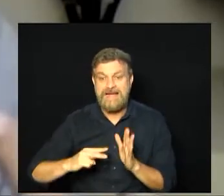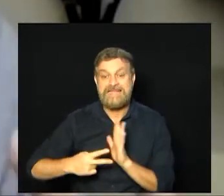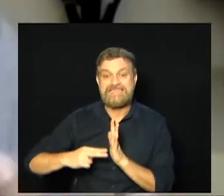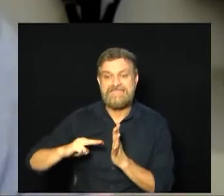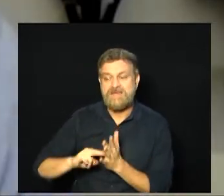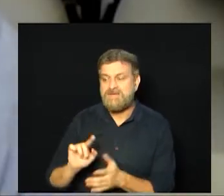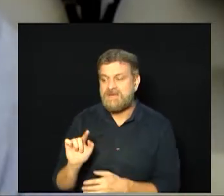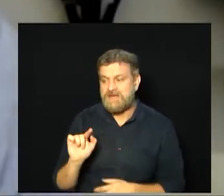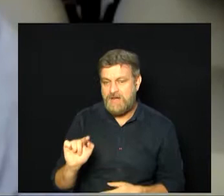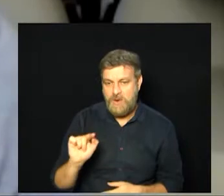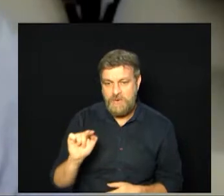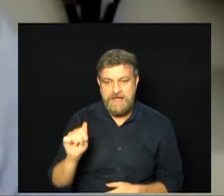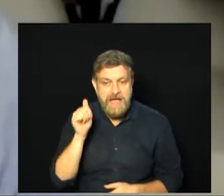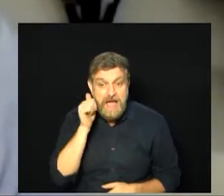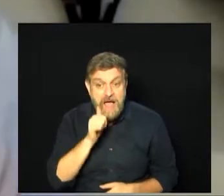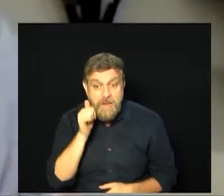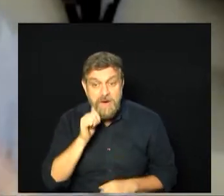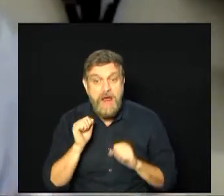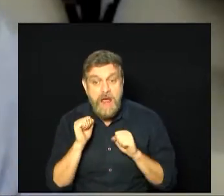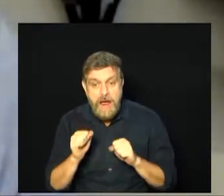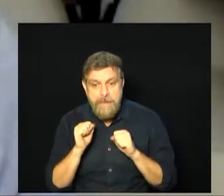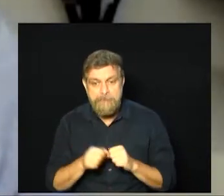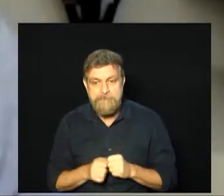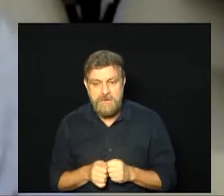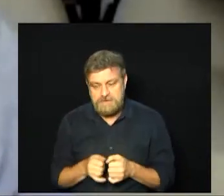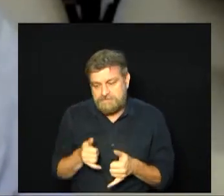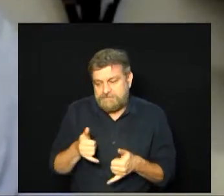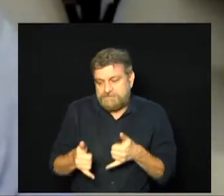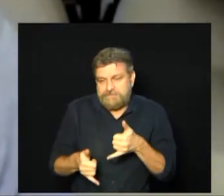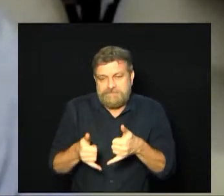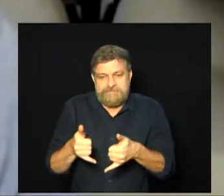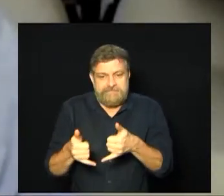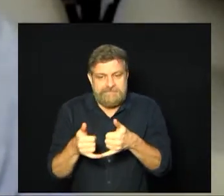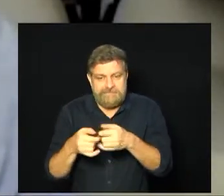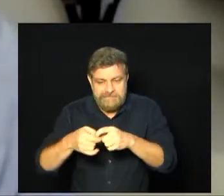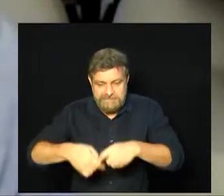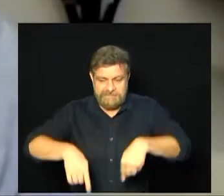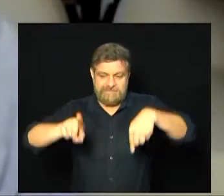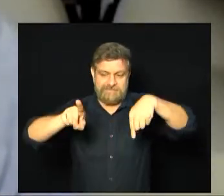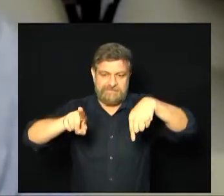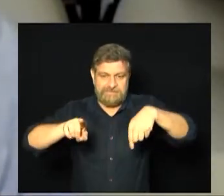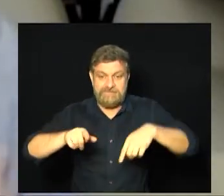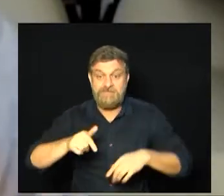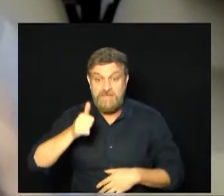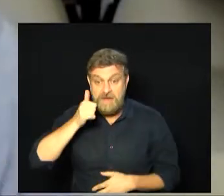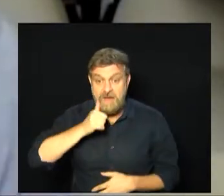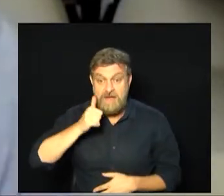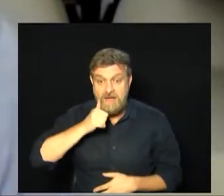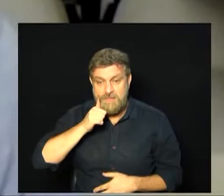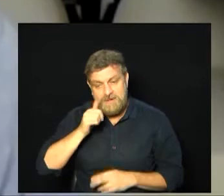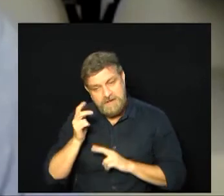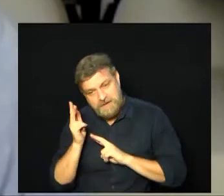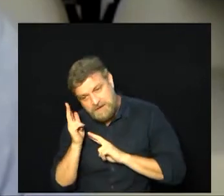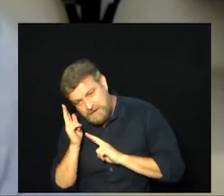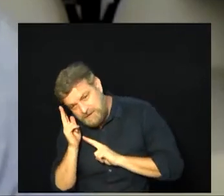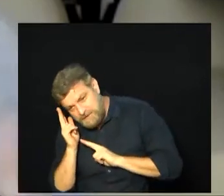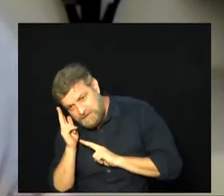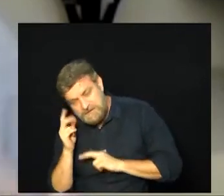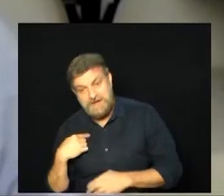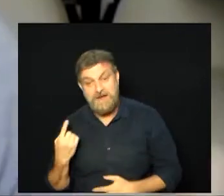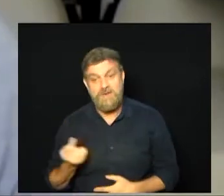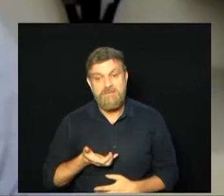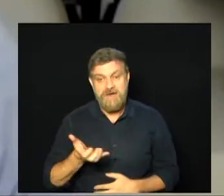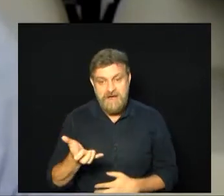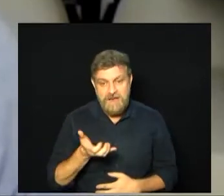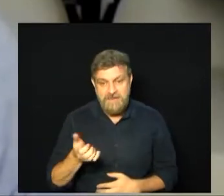simbólica, as mulheres podem dormir de sapatilhas. Então, o que eu tento fazer